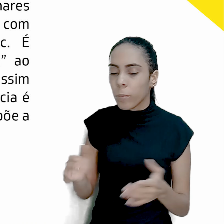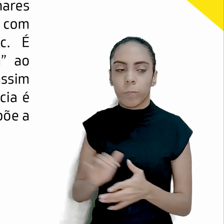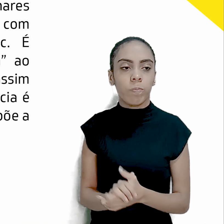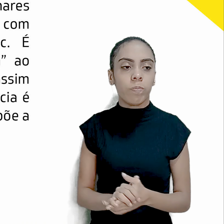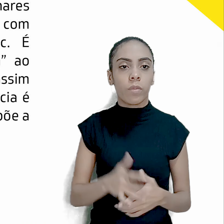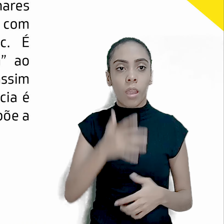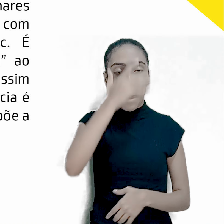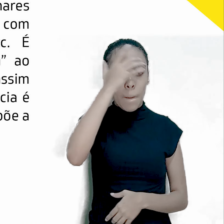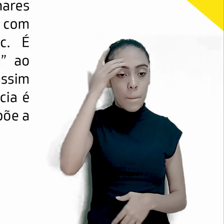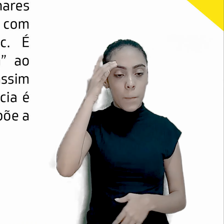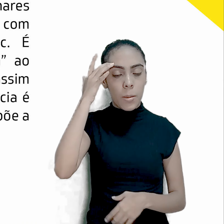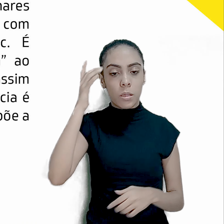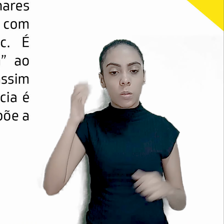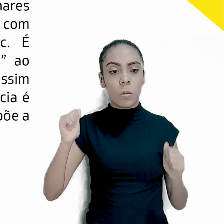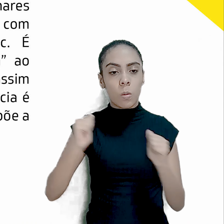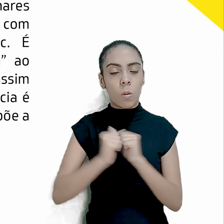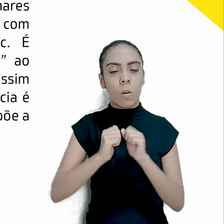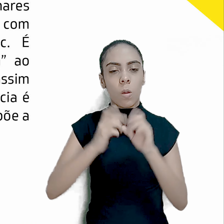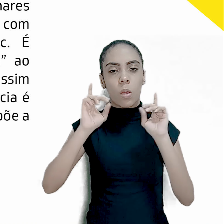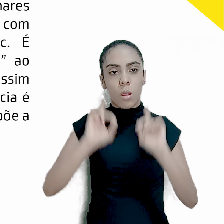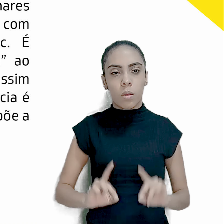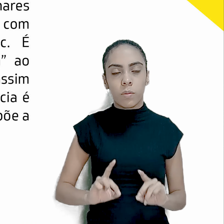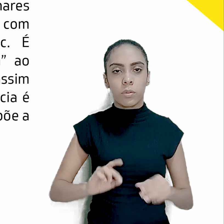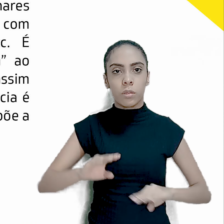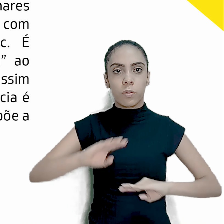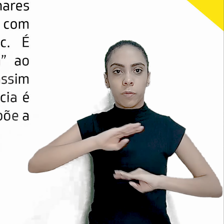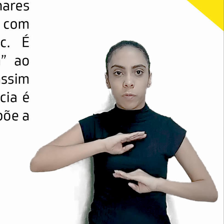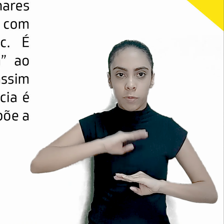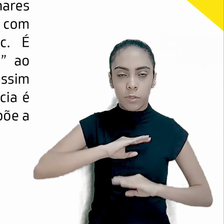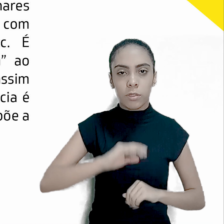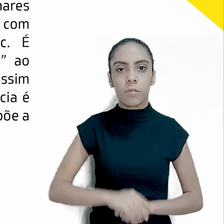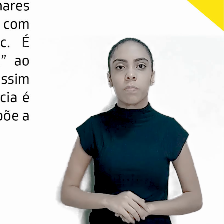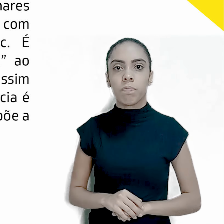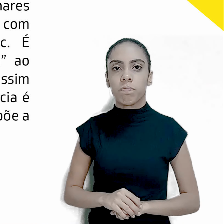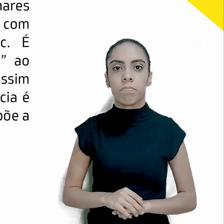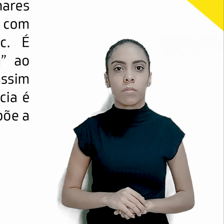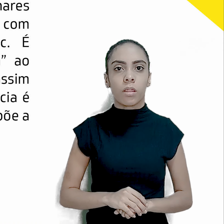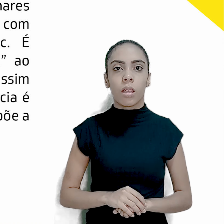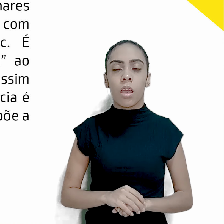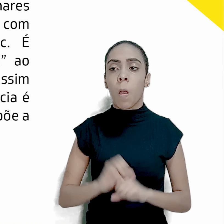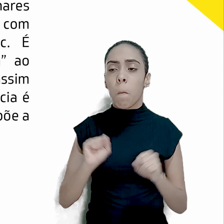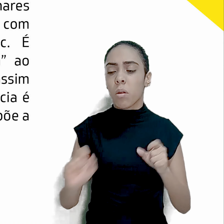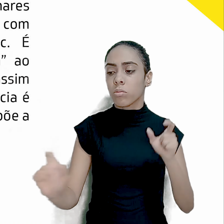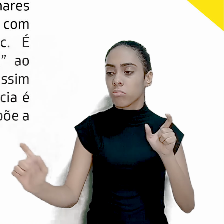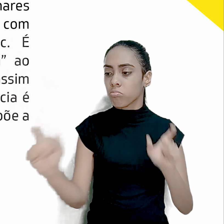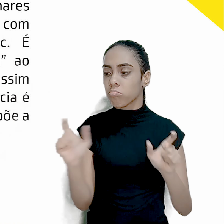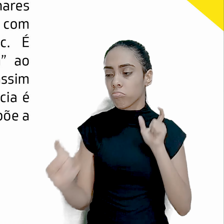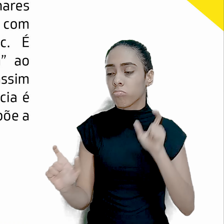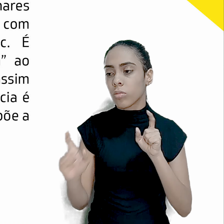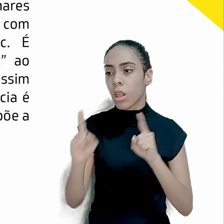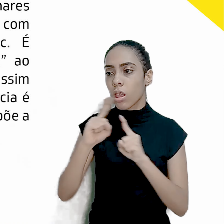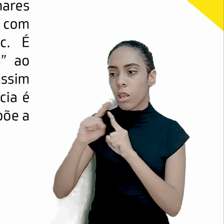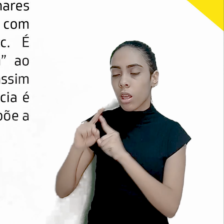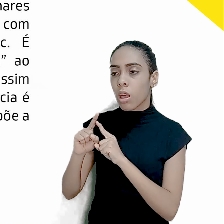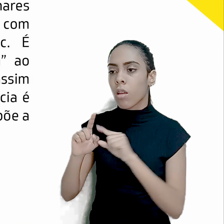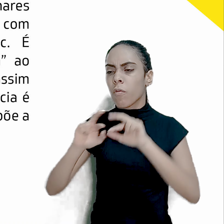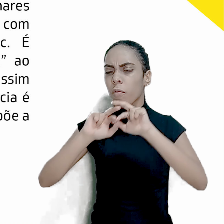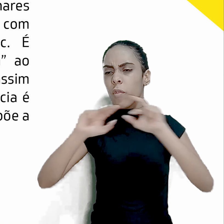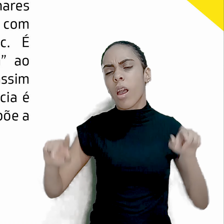Pessoa com deficiência física Os termos mais específicos variam, pois existem milhares de deficiências